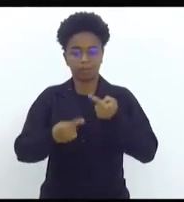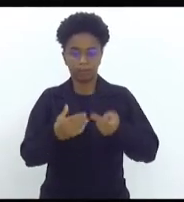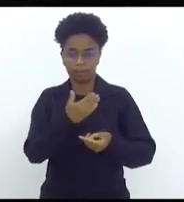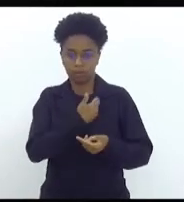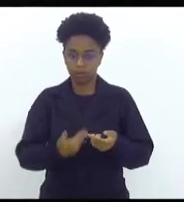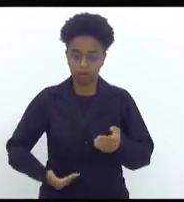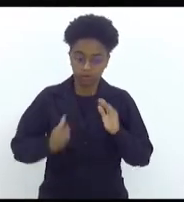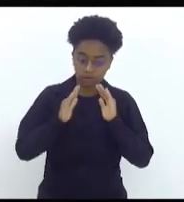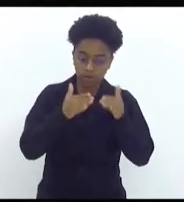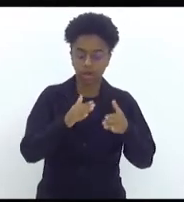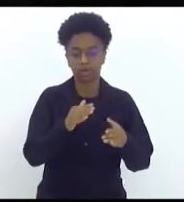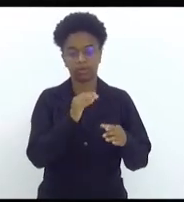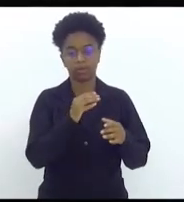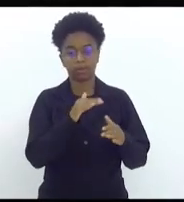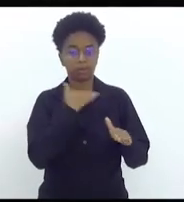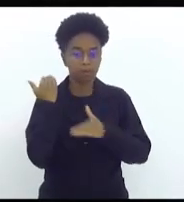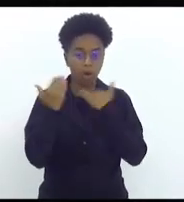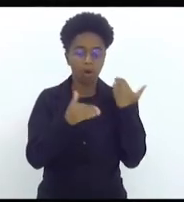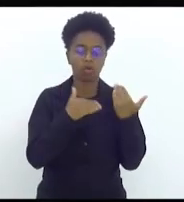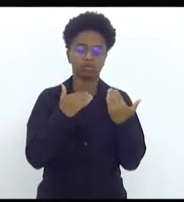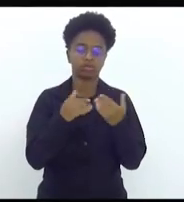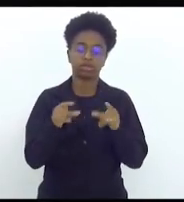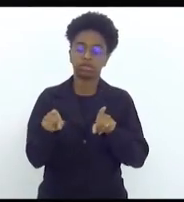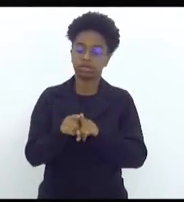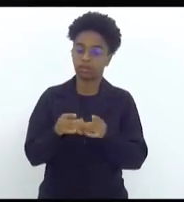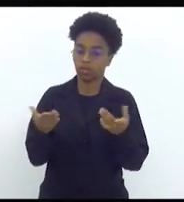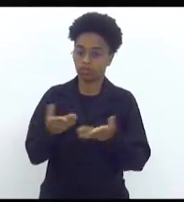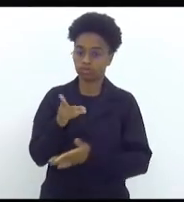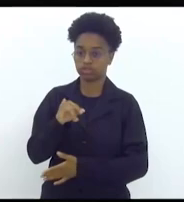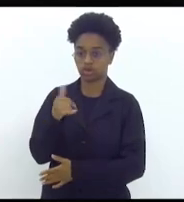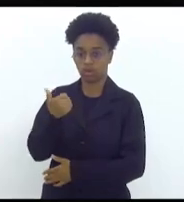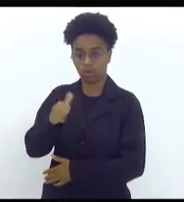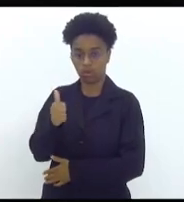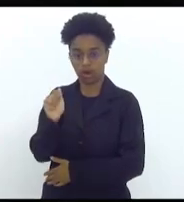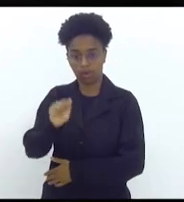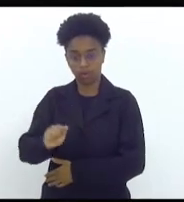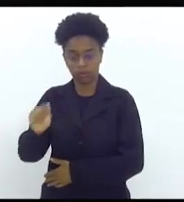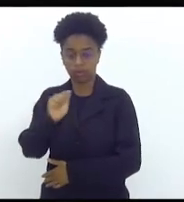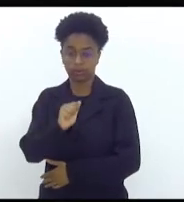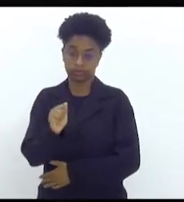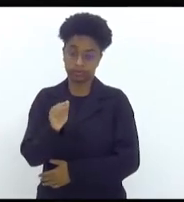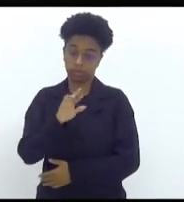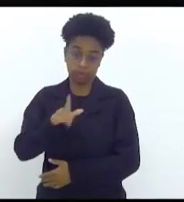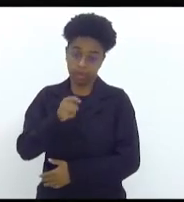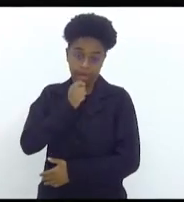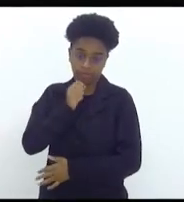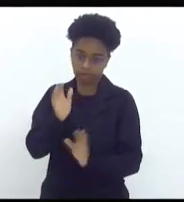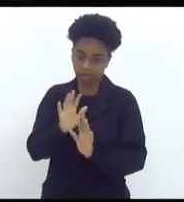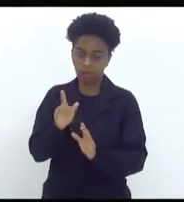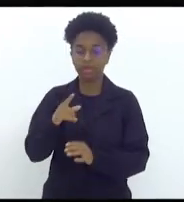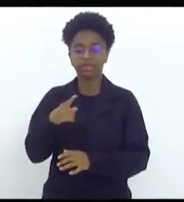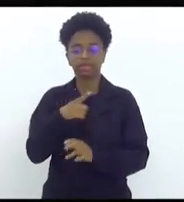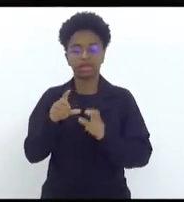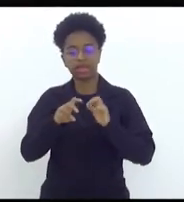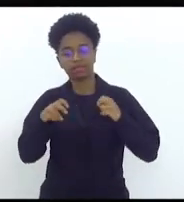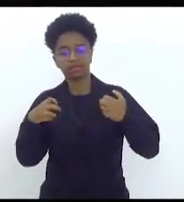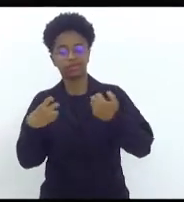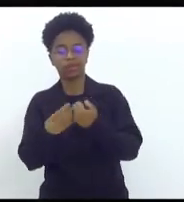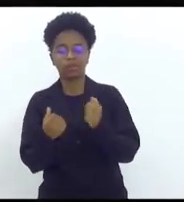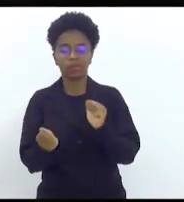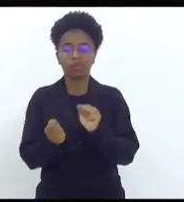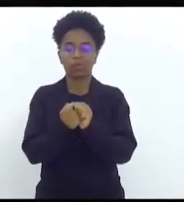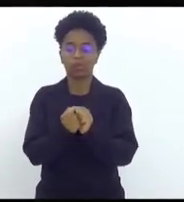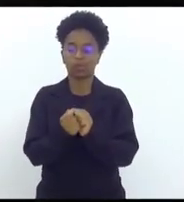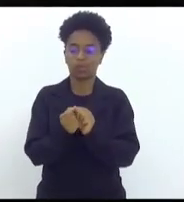morte nessa data também do 11 de Agosto não por acaso muitas rodas culturais são fundadas